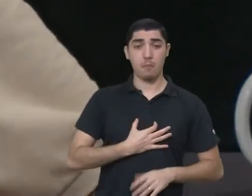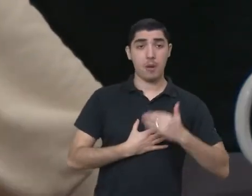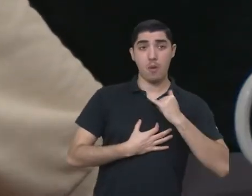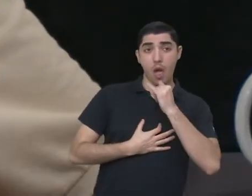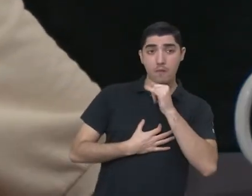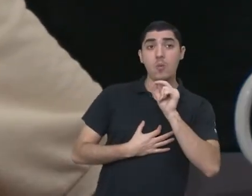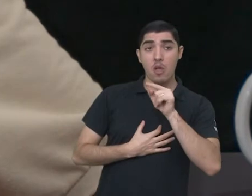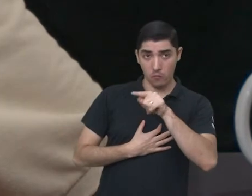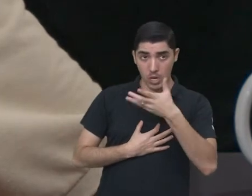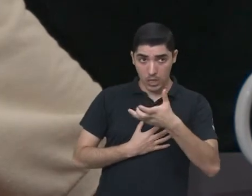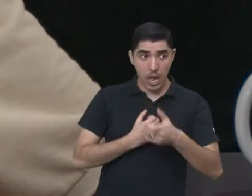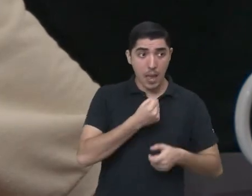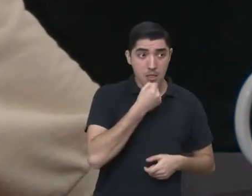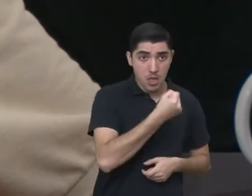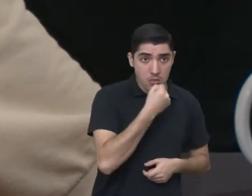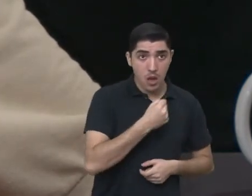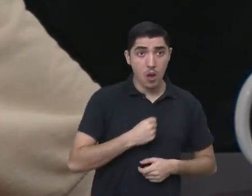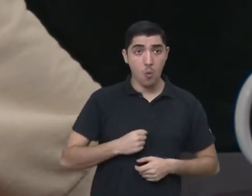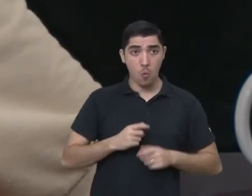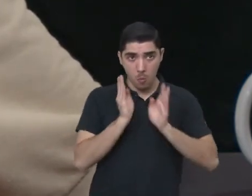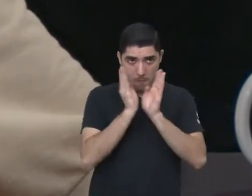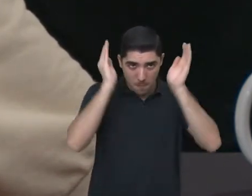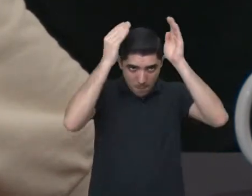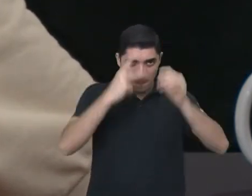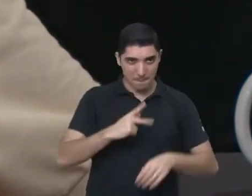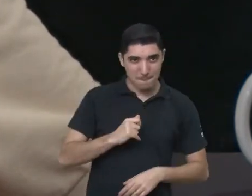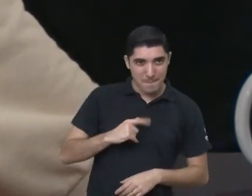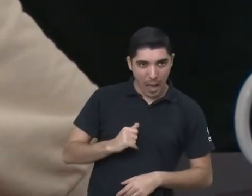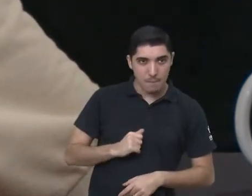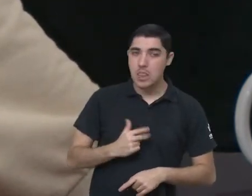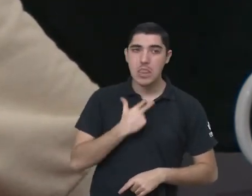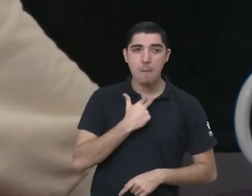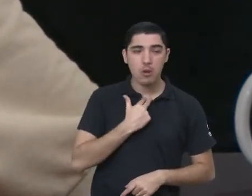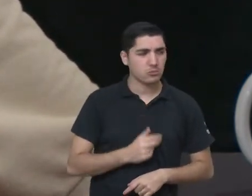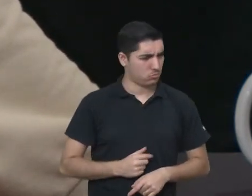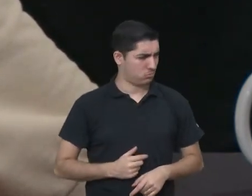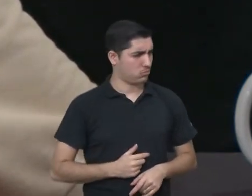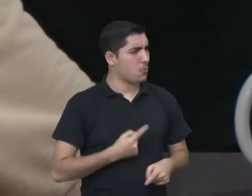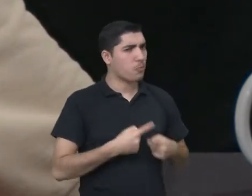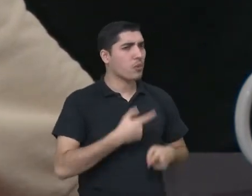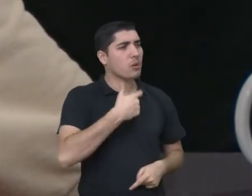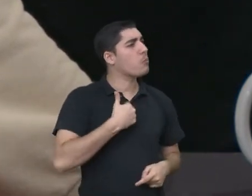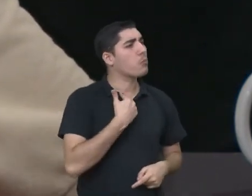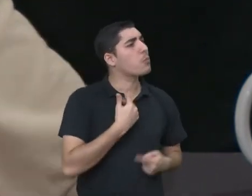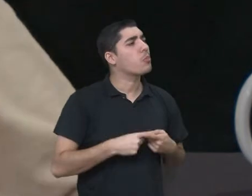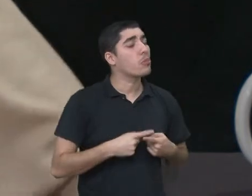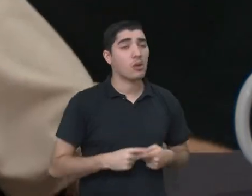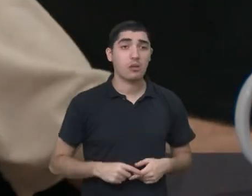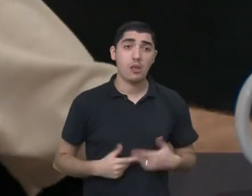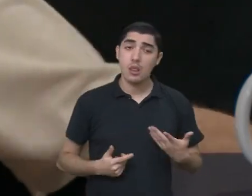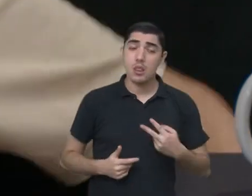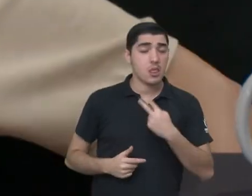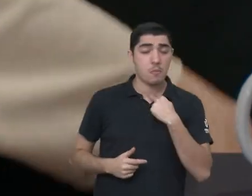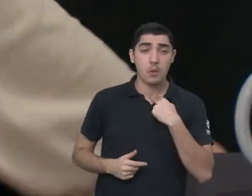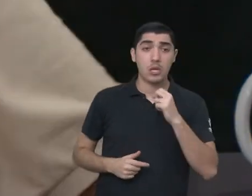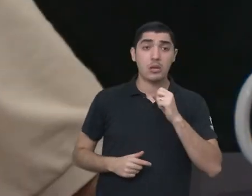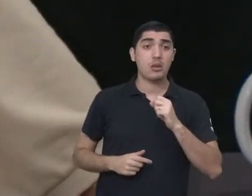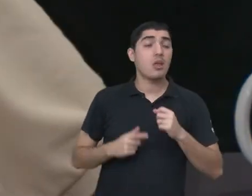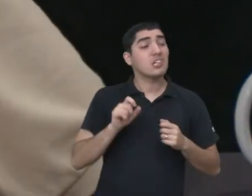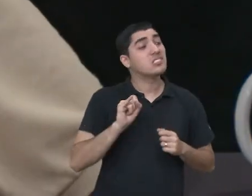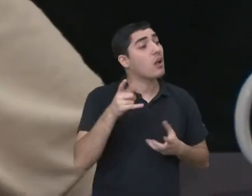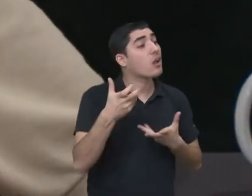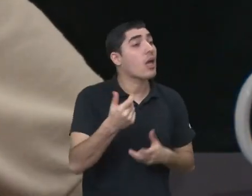esteve no Brasil, ele já tinha percorrido grande parte do país e, com a idade, com tudo avançado, estava cansado. E ele